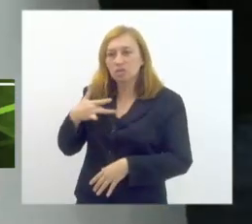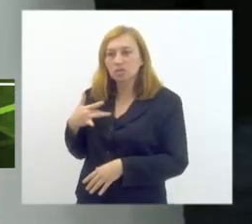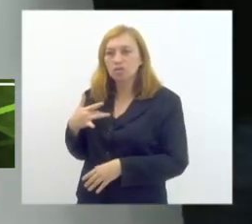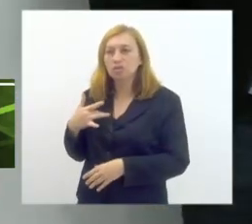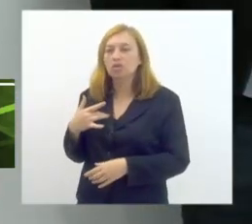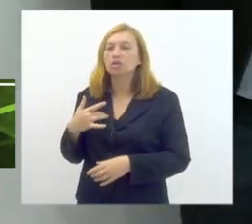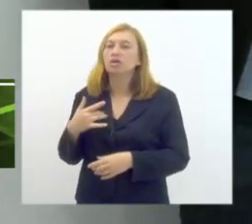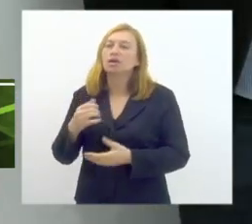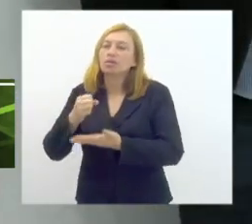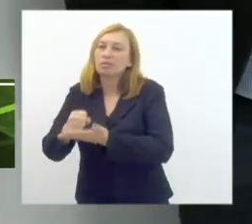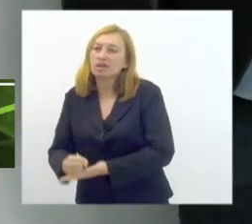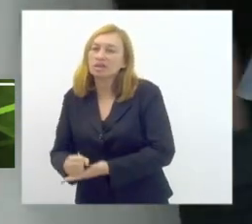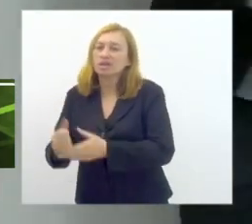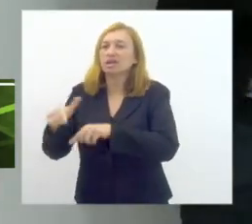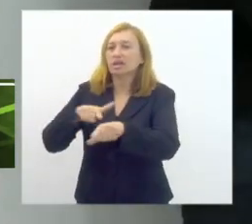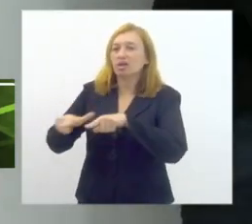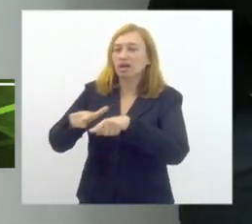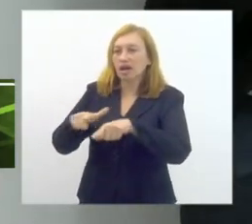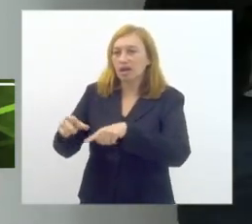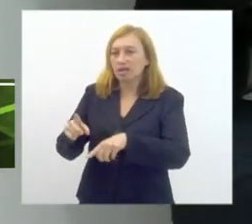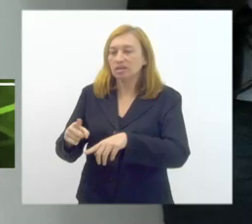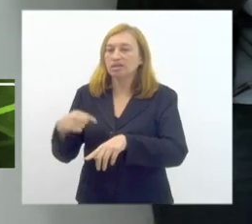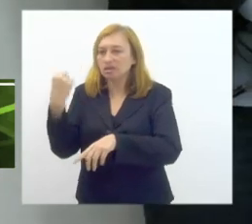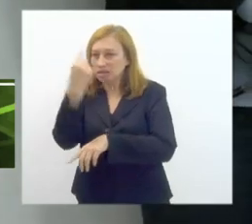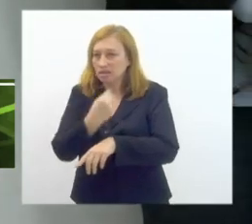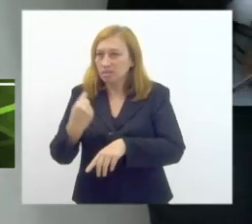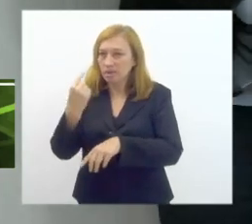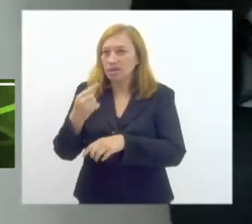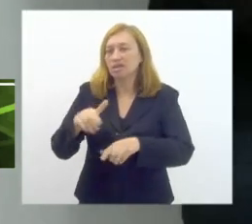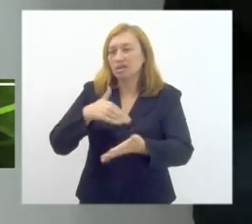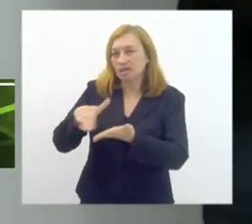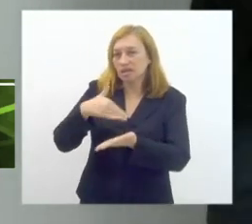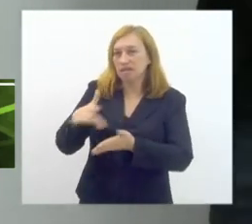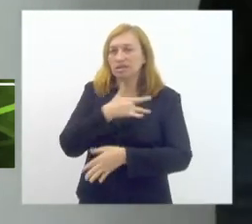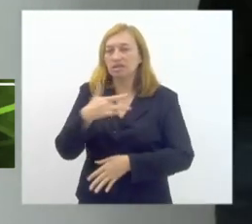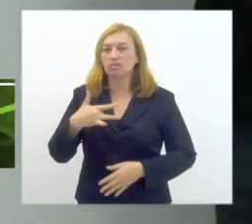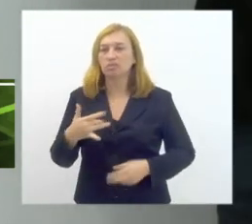a já pesada carga de trabalho do secretário municipal de saúde. Pode passar.